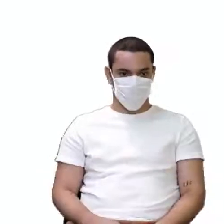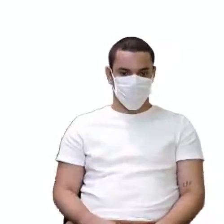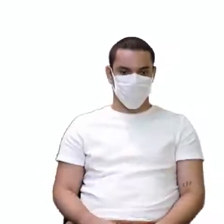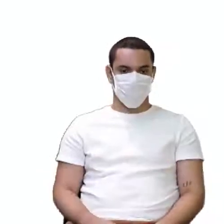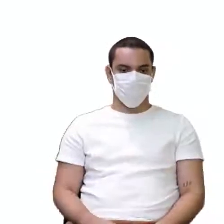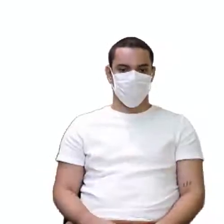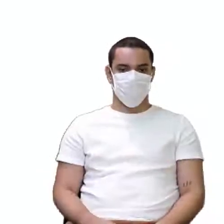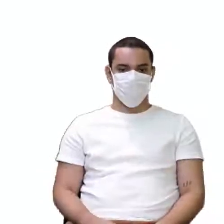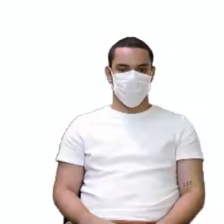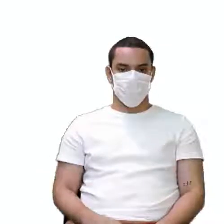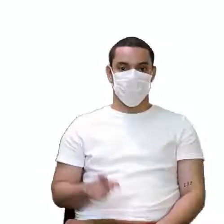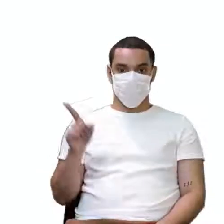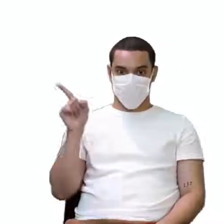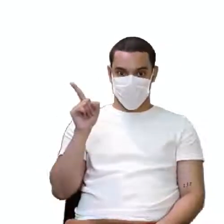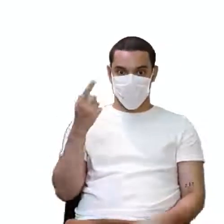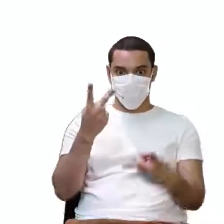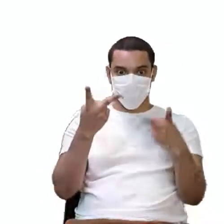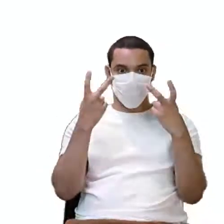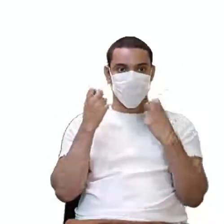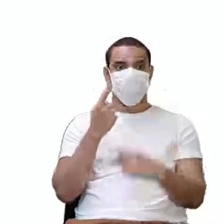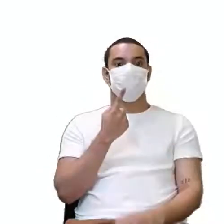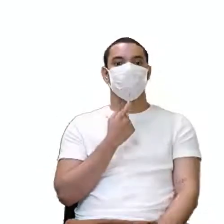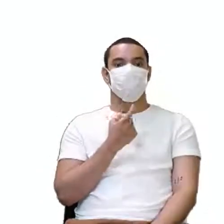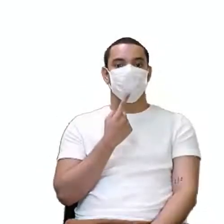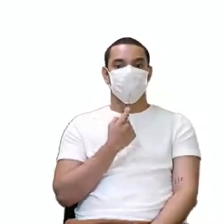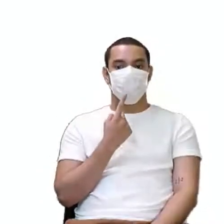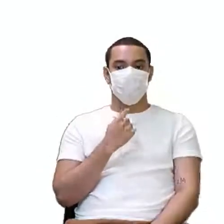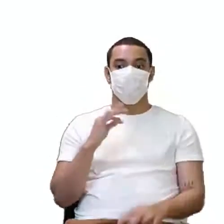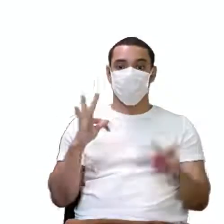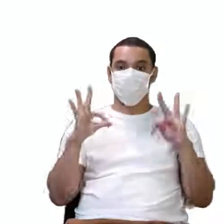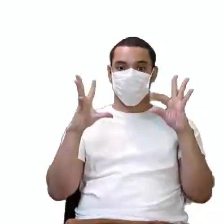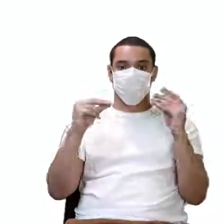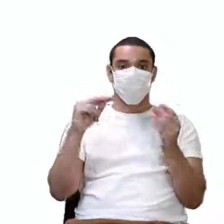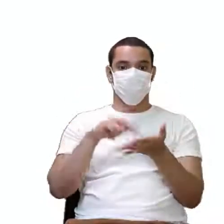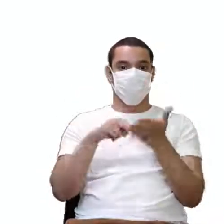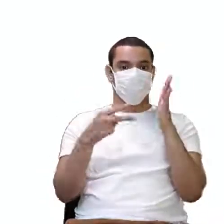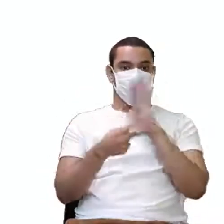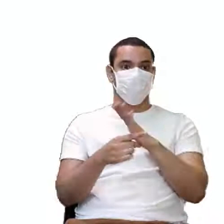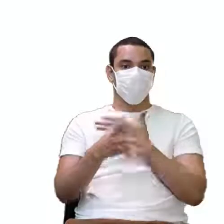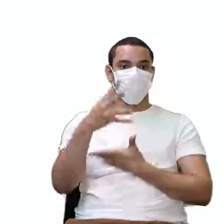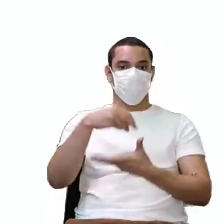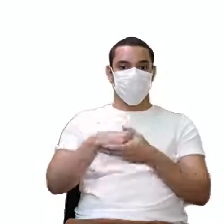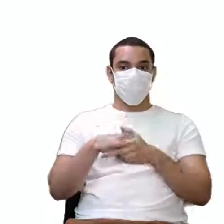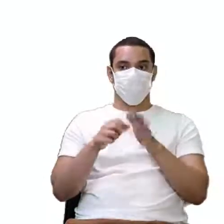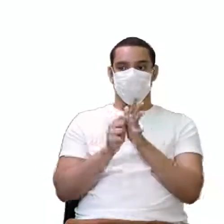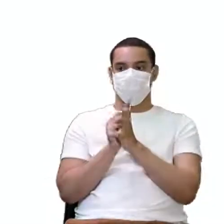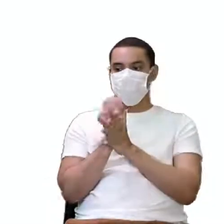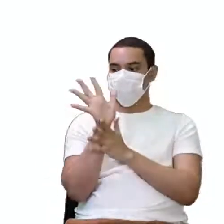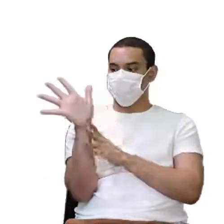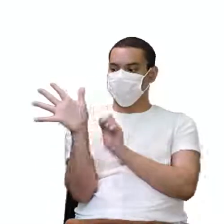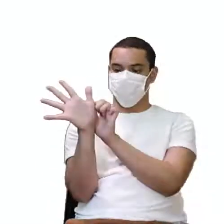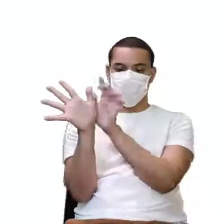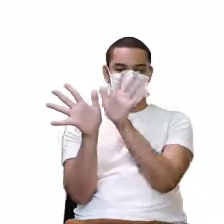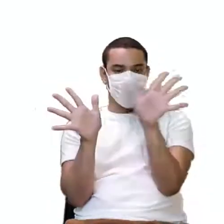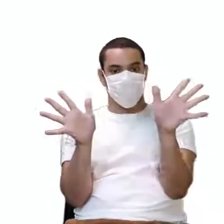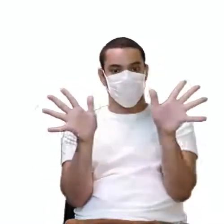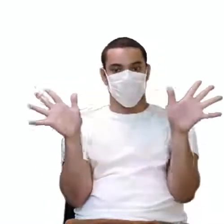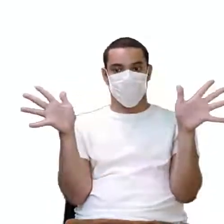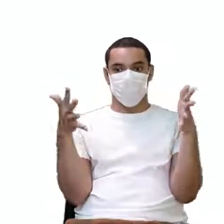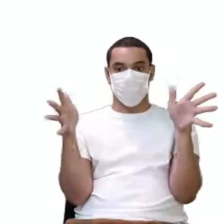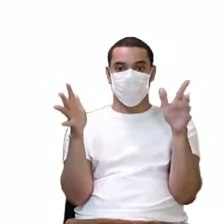feio. E aí, aqui, ó. Isso tudo aqui são os dedinhos deles, os artelhos, vamos dizer assim,